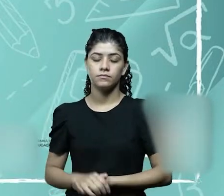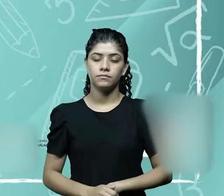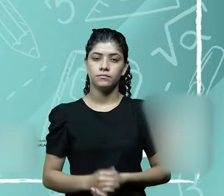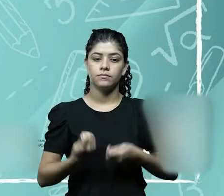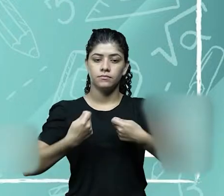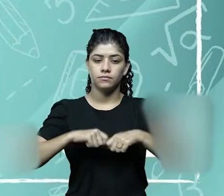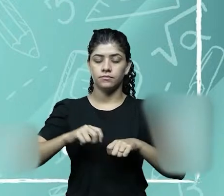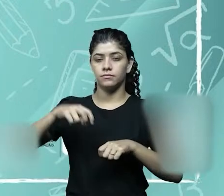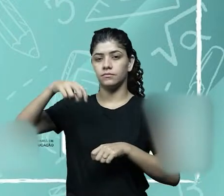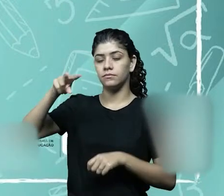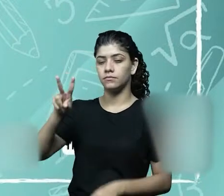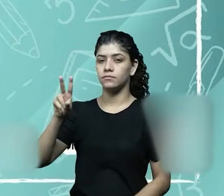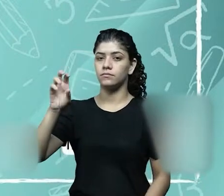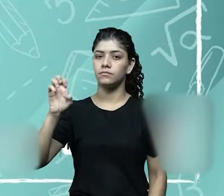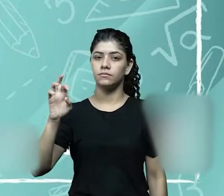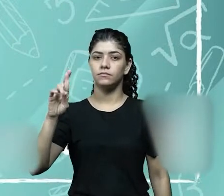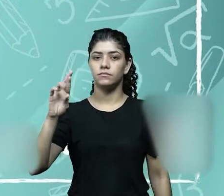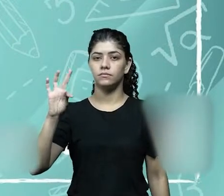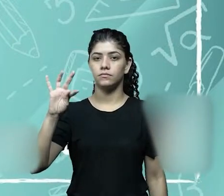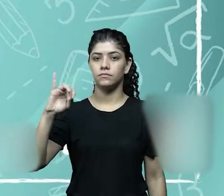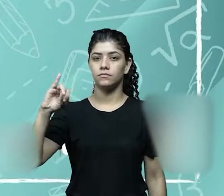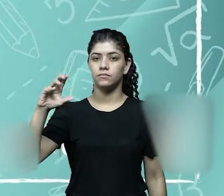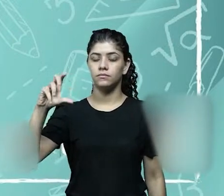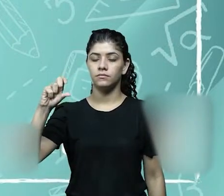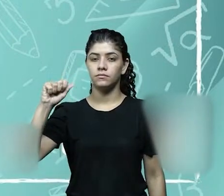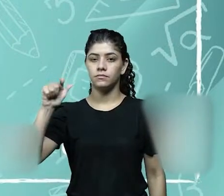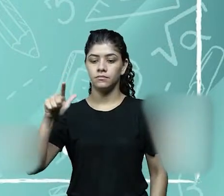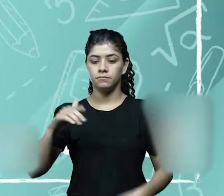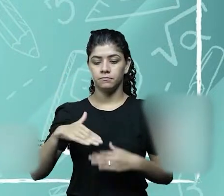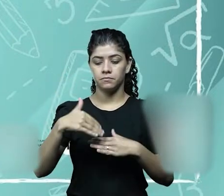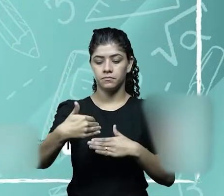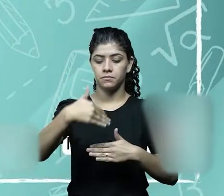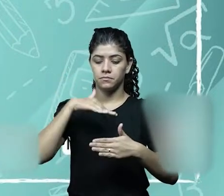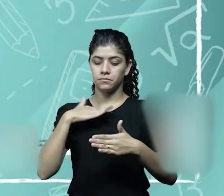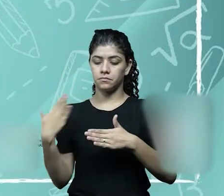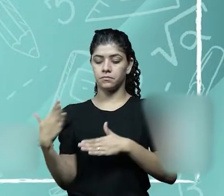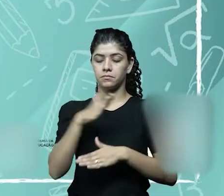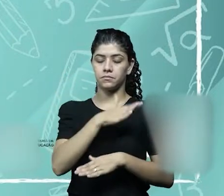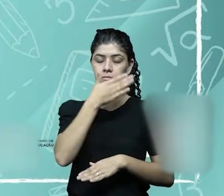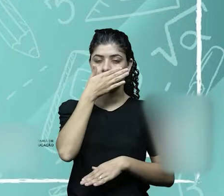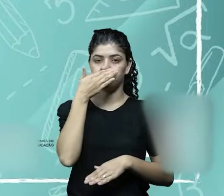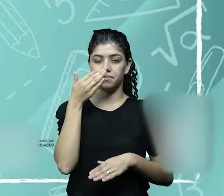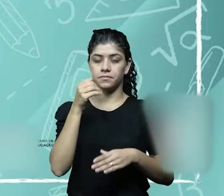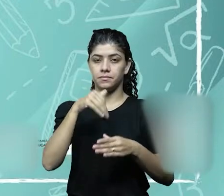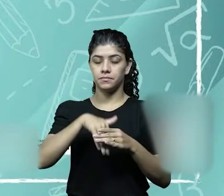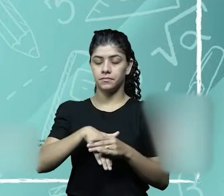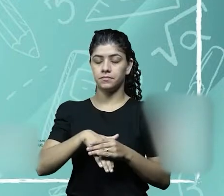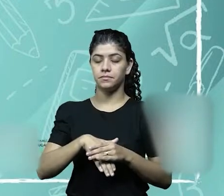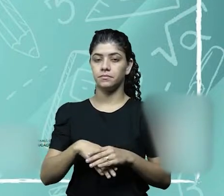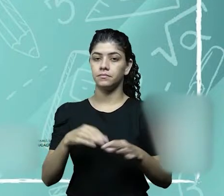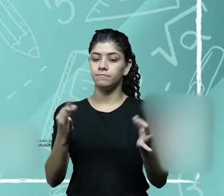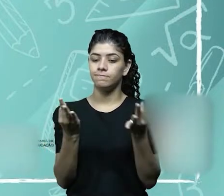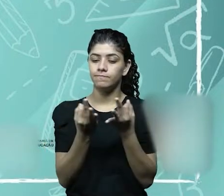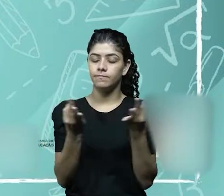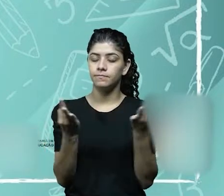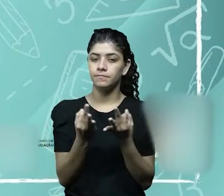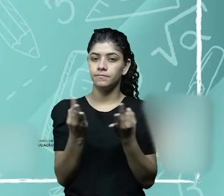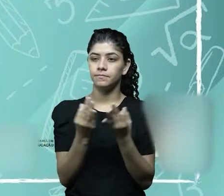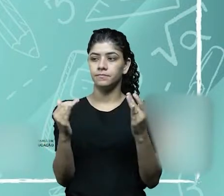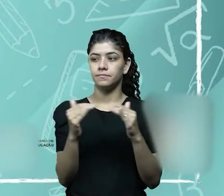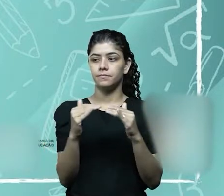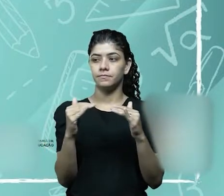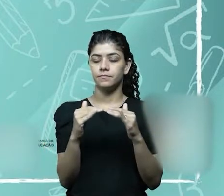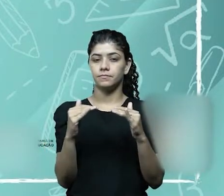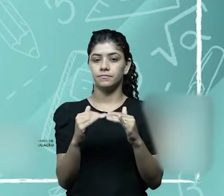na forma vertical, sem inclinação, nem para o lado, nem para frente, nem para trás, dentro da peça. Ele tem que estar perfeitamente alinhado